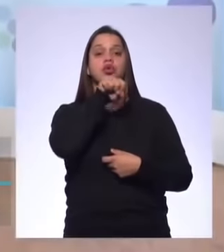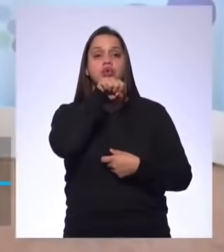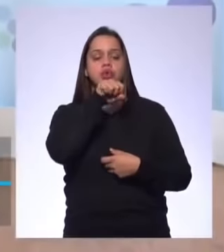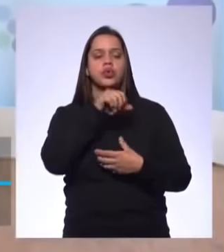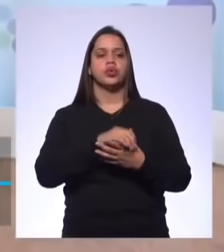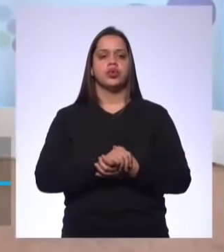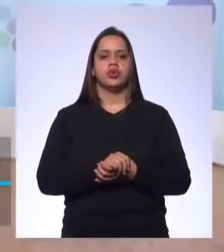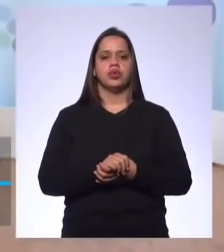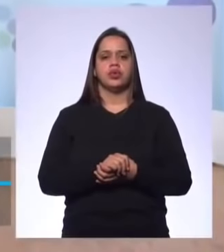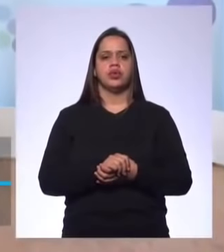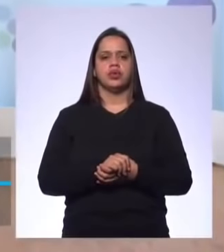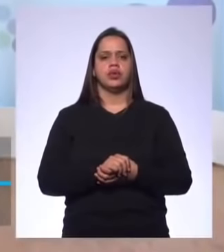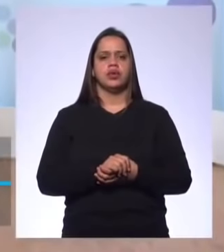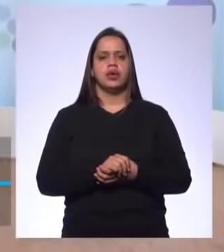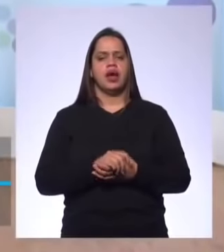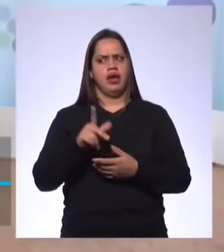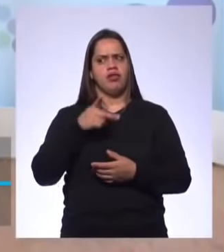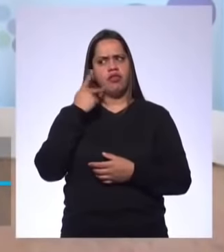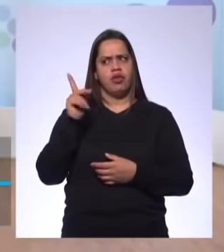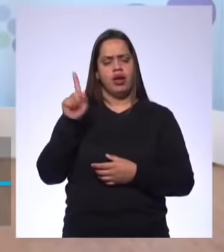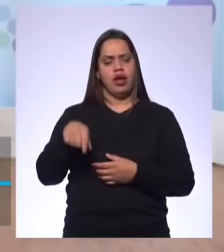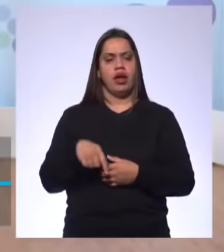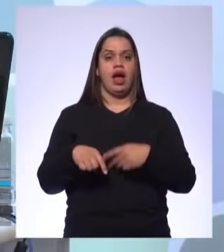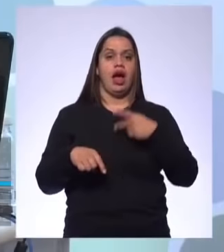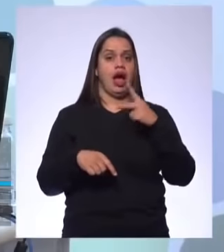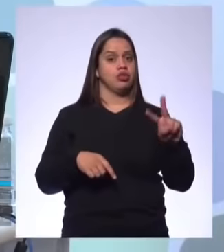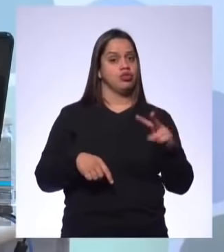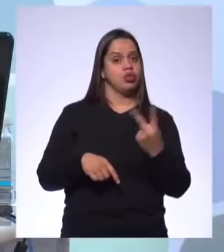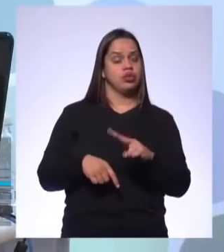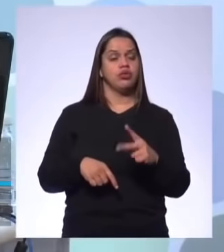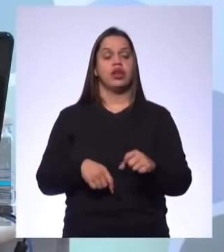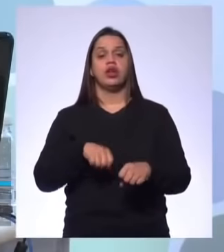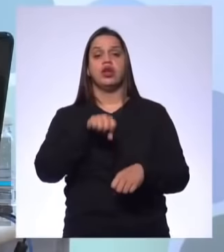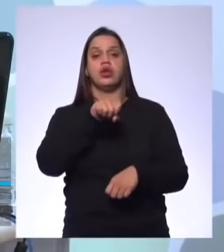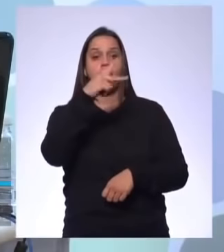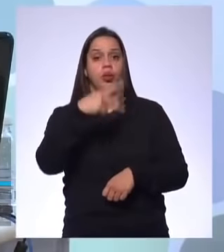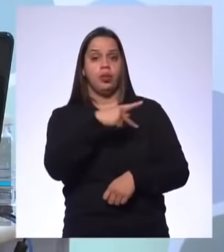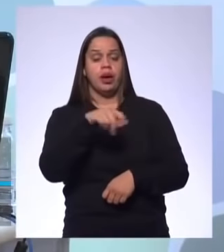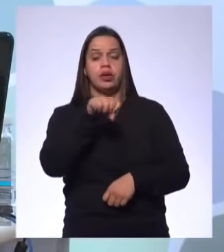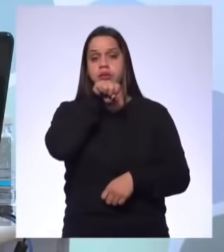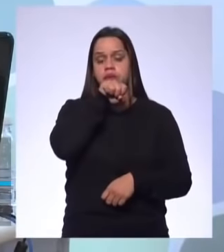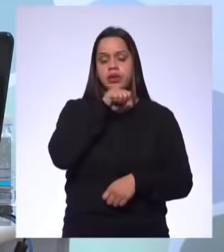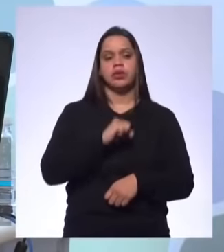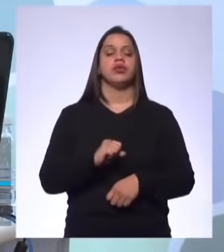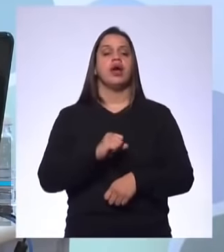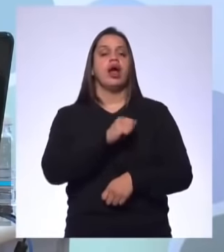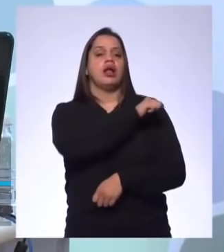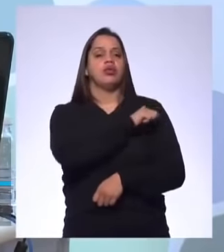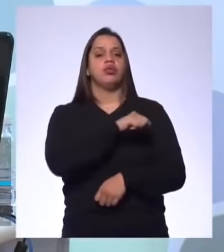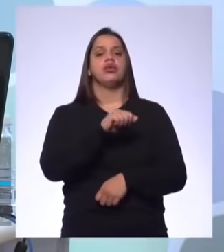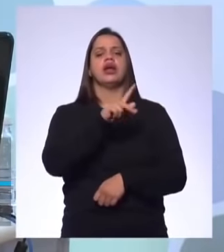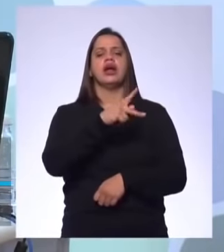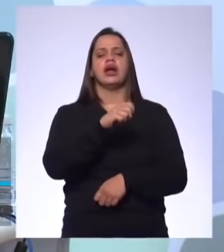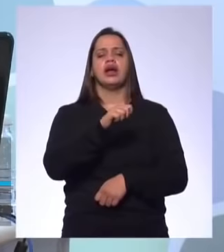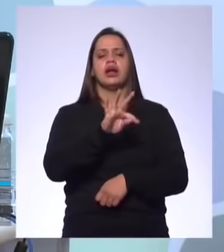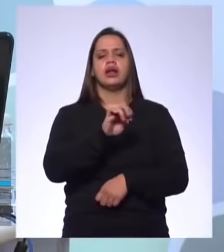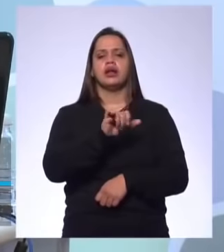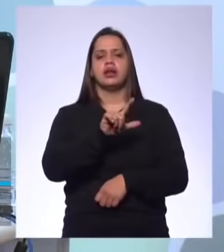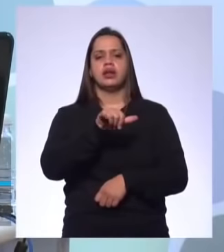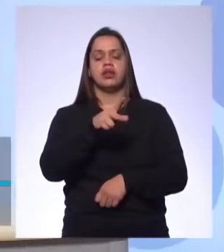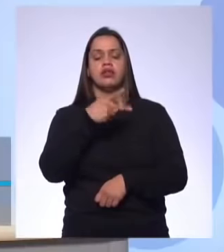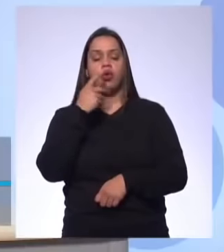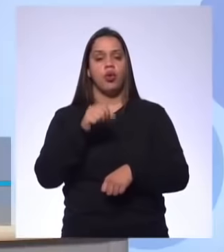padre, depois é o bispo para elas? É. Elas estão aqui, o padre e o bispo, só que eu quero saber quem. A Kathleen colocou 2, o padre. Uhum. Né? E a